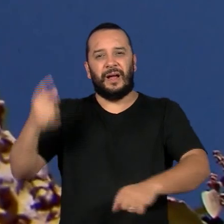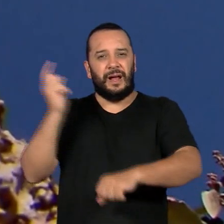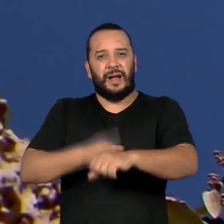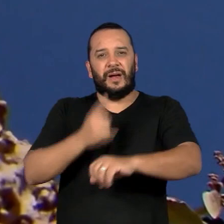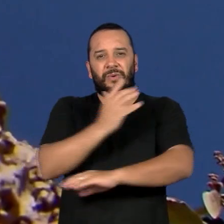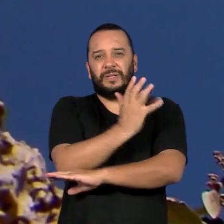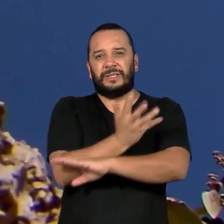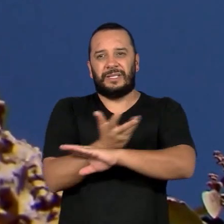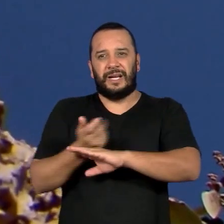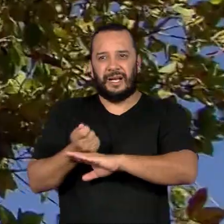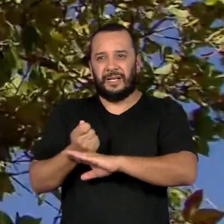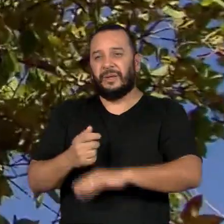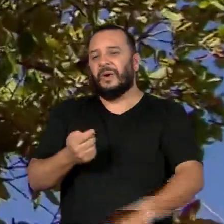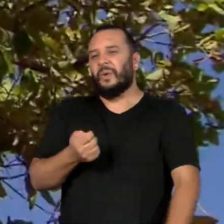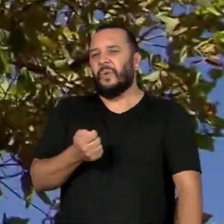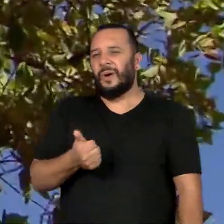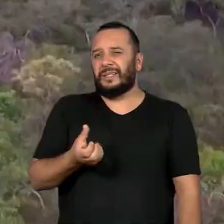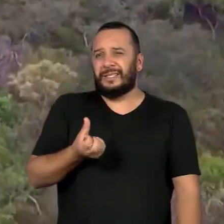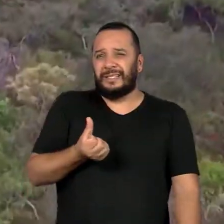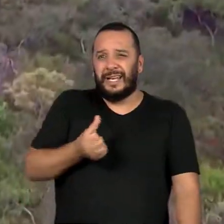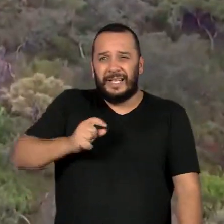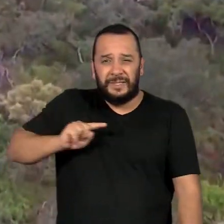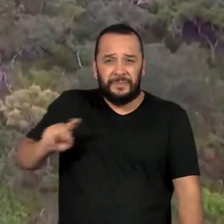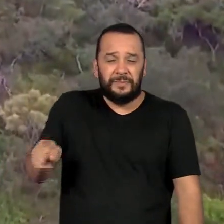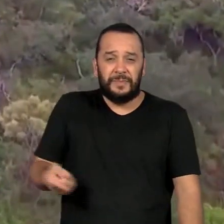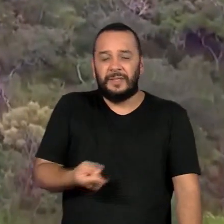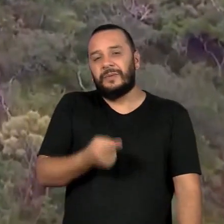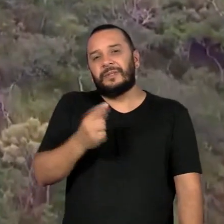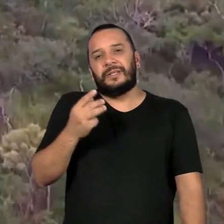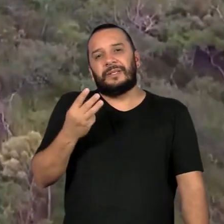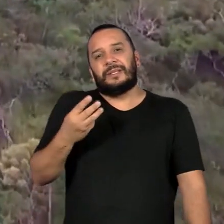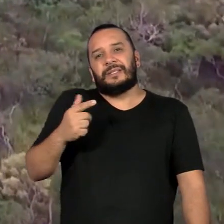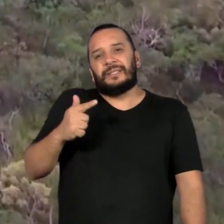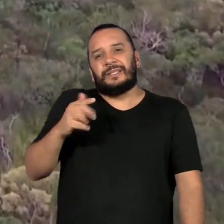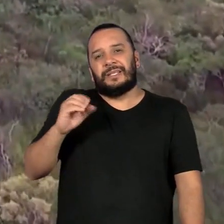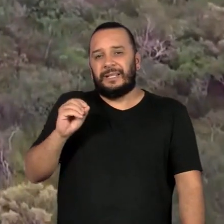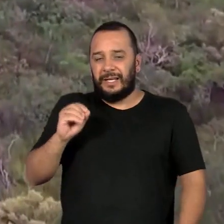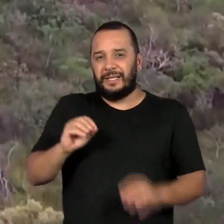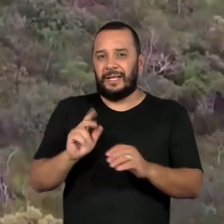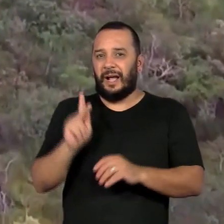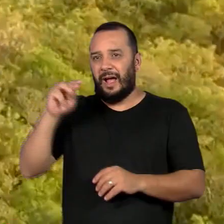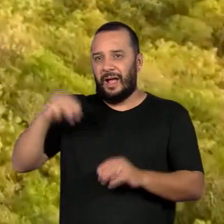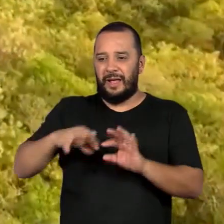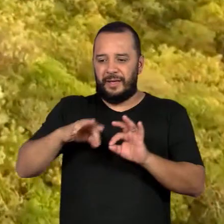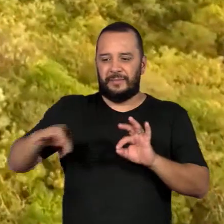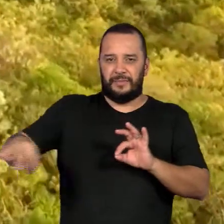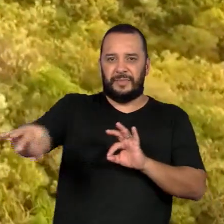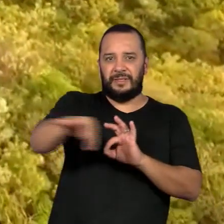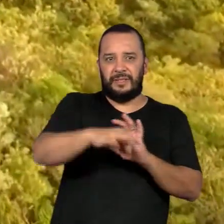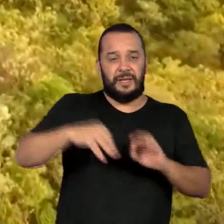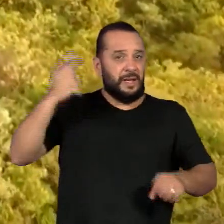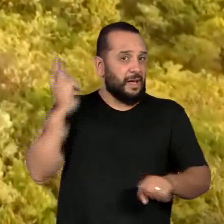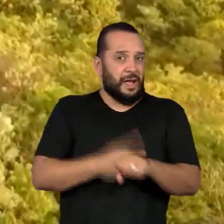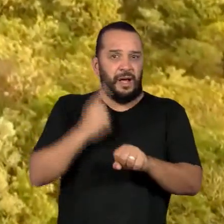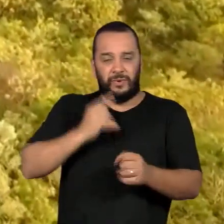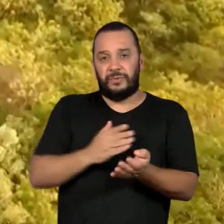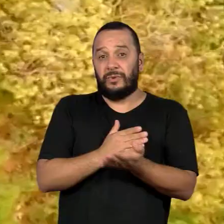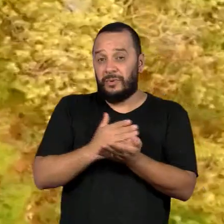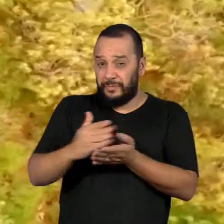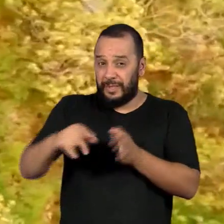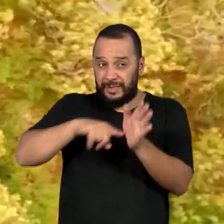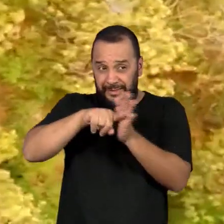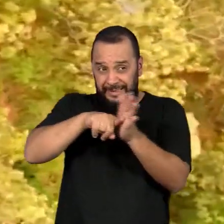de quase 6.360 quilômetros quadrados, a maior para o bioma desde o início da sua